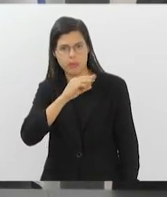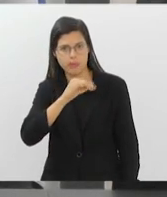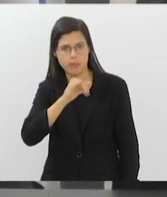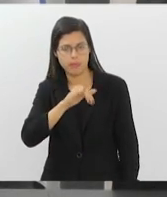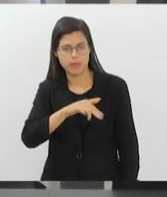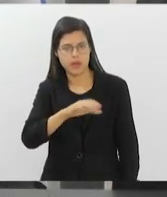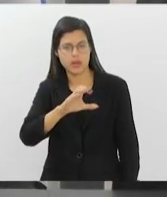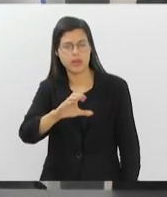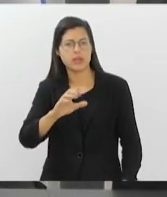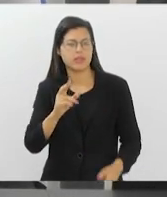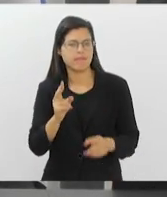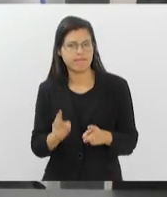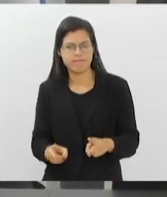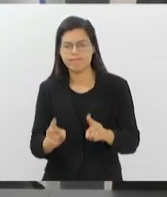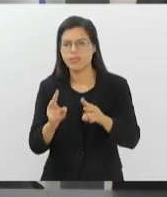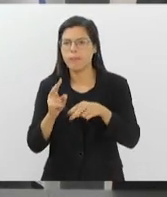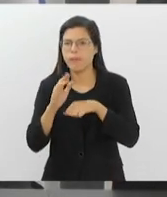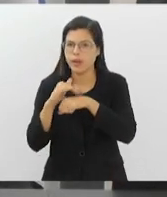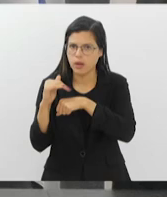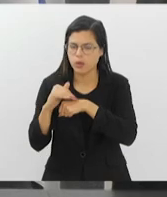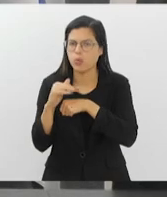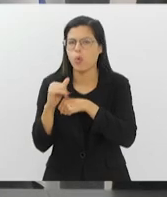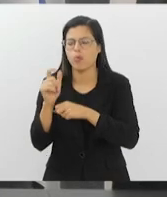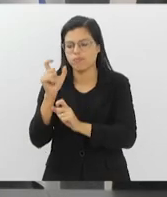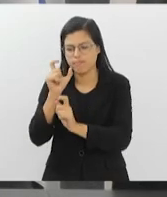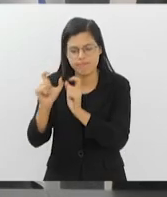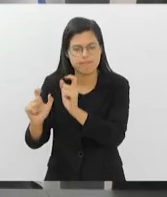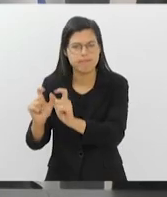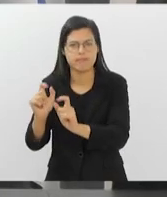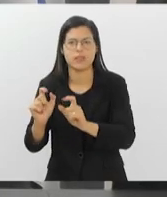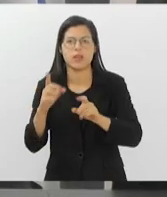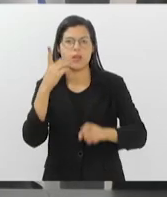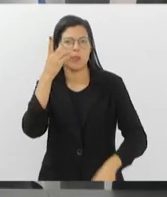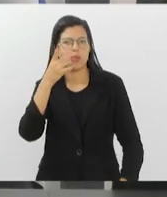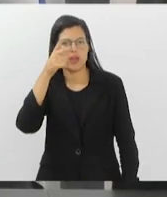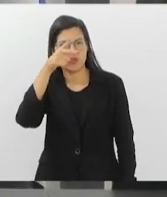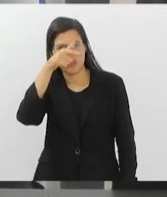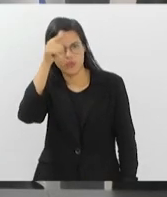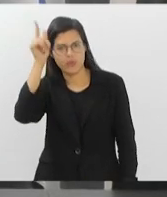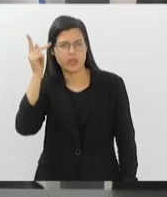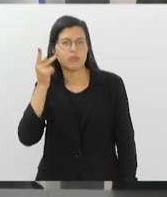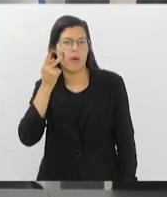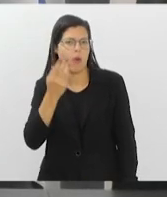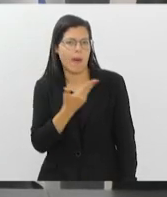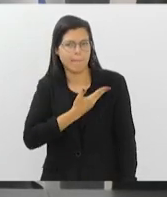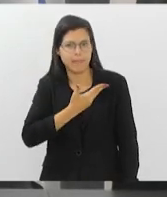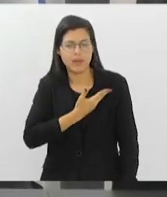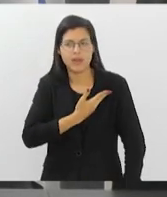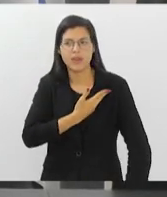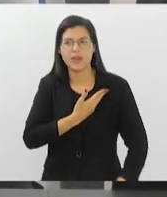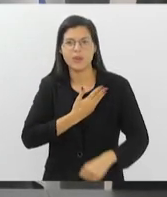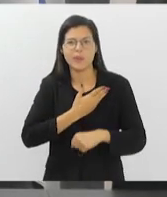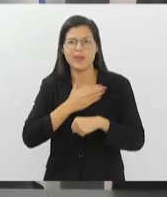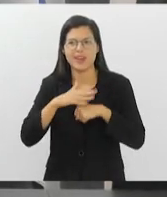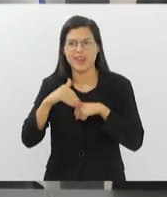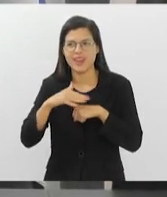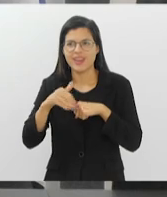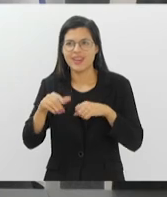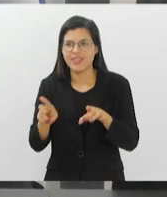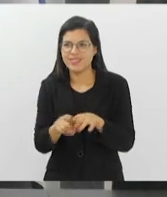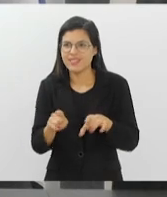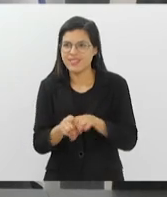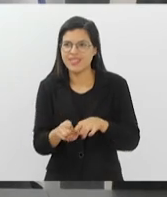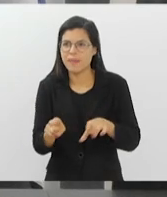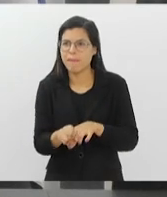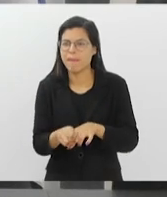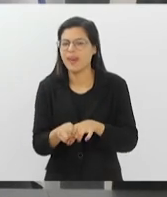e cordial nas palavras. O deputado Luiz Paulo, além de um amigo querido, autor comigo agora de uma obra literária sobre a